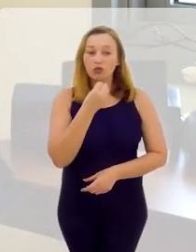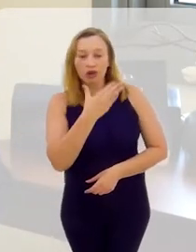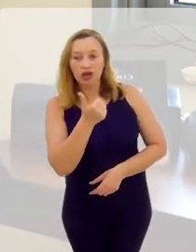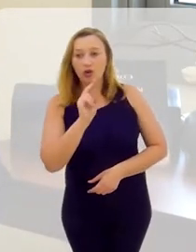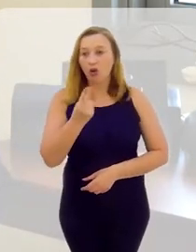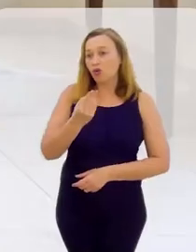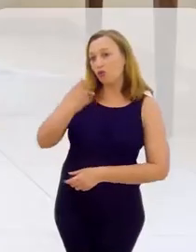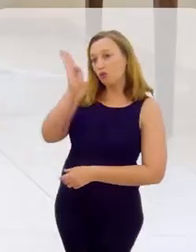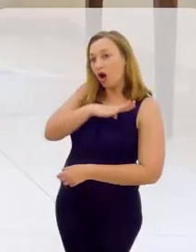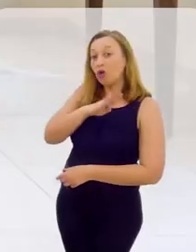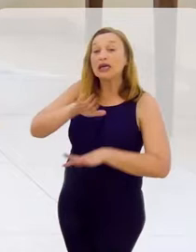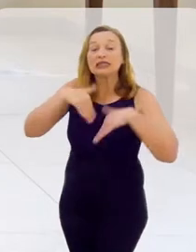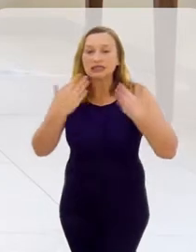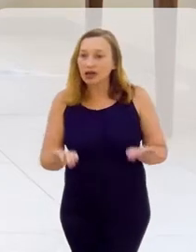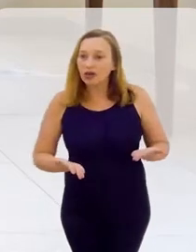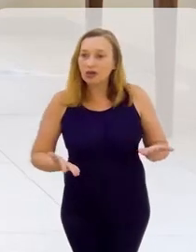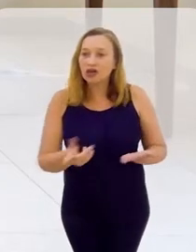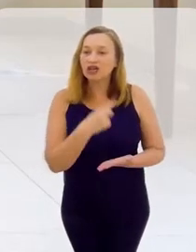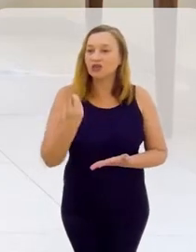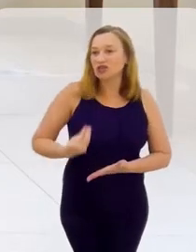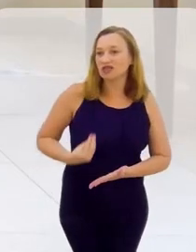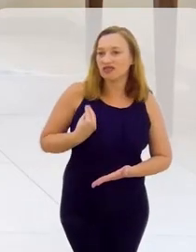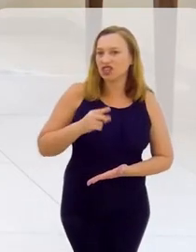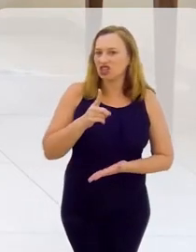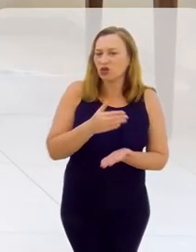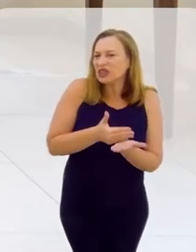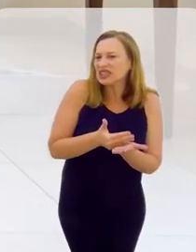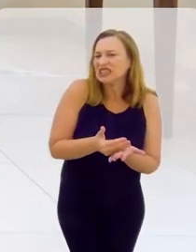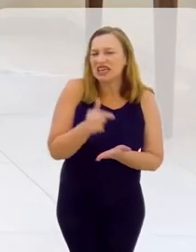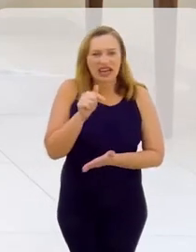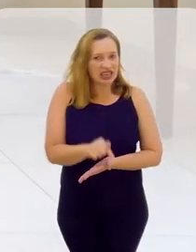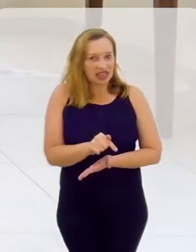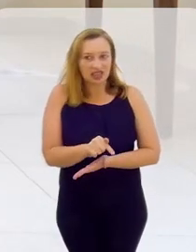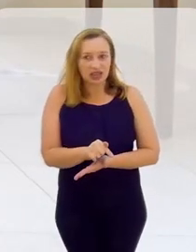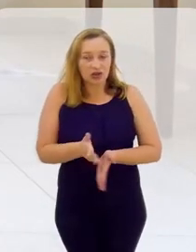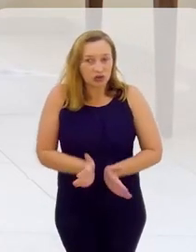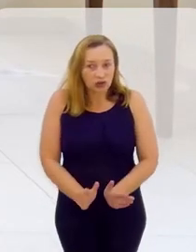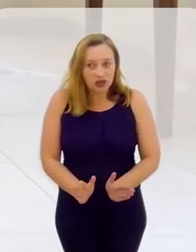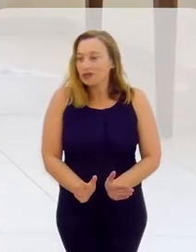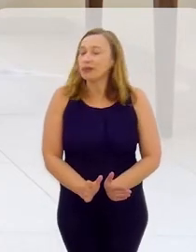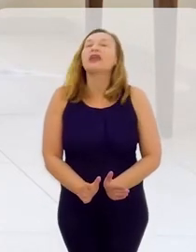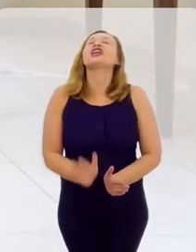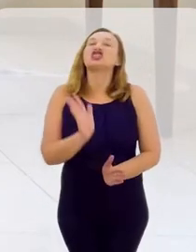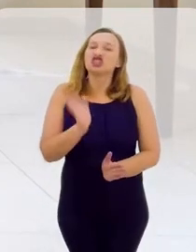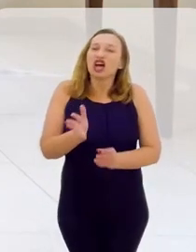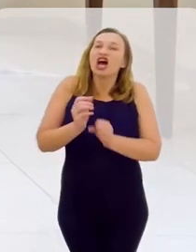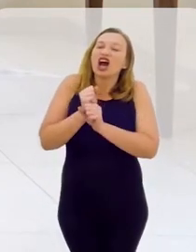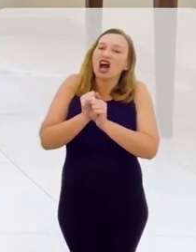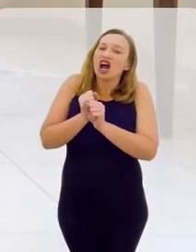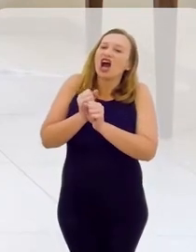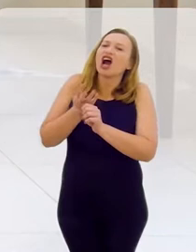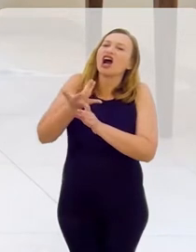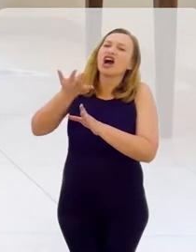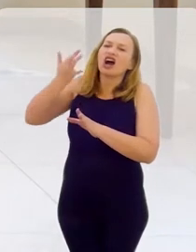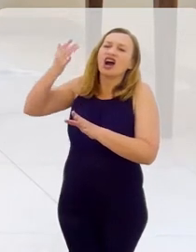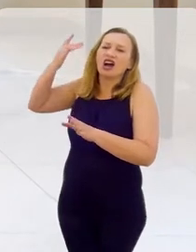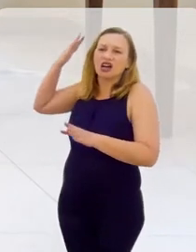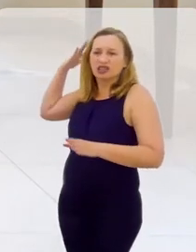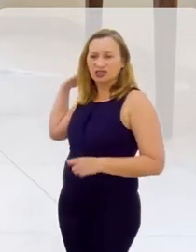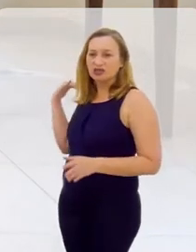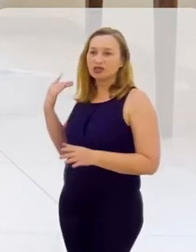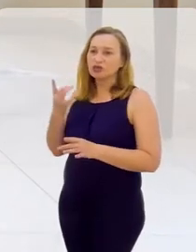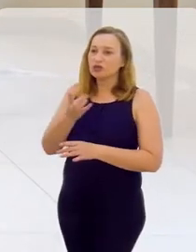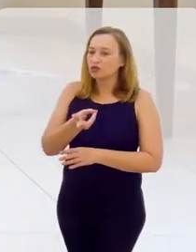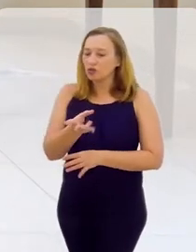bem e o mal. Portanto, a nossa vida não começa aqui, quando a gente nasce. Ela já começou muito tempo antes, né, por um